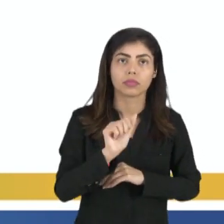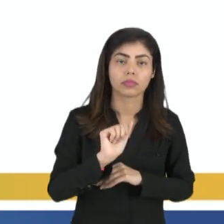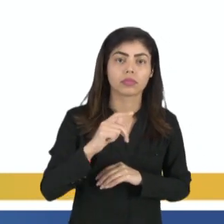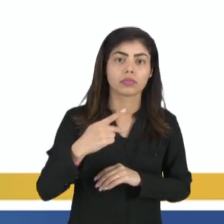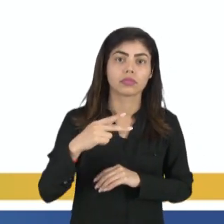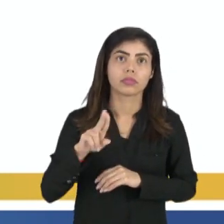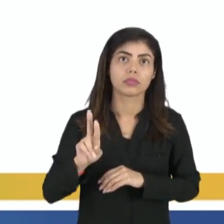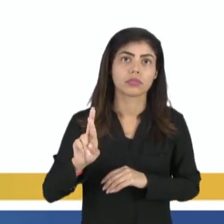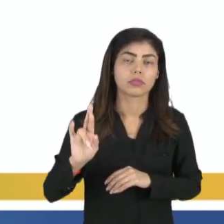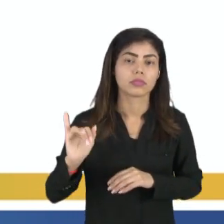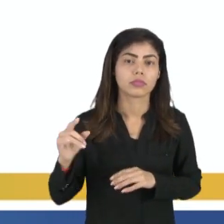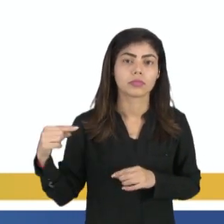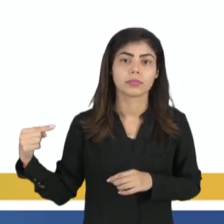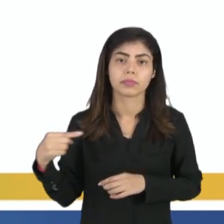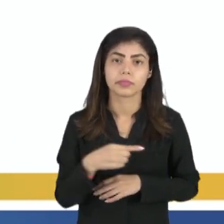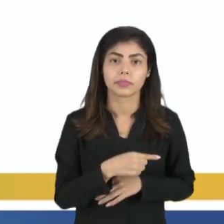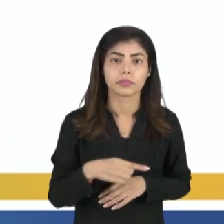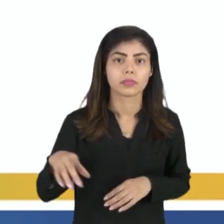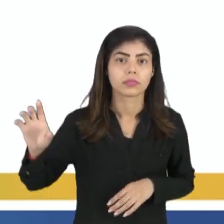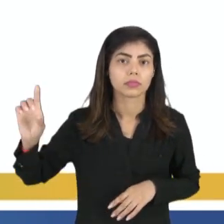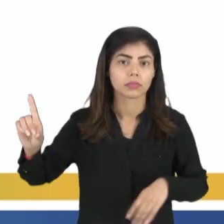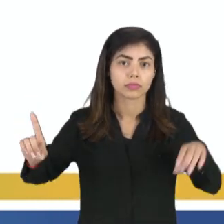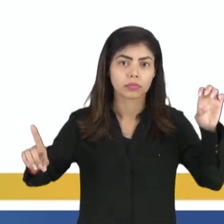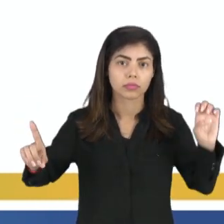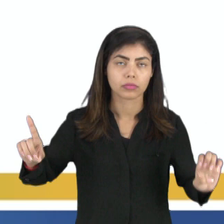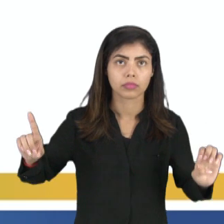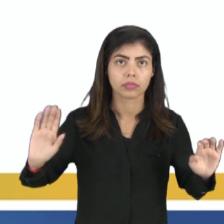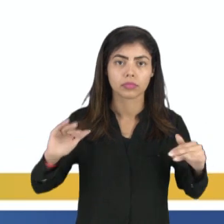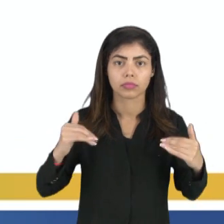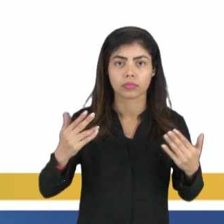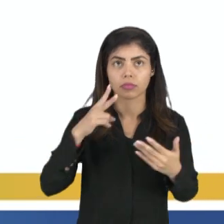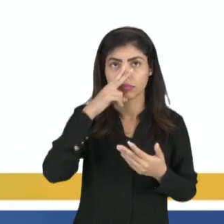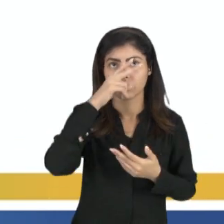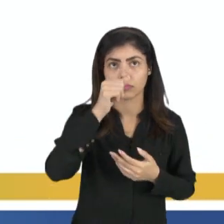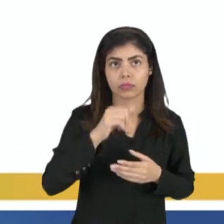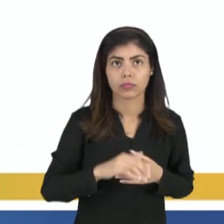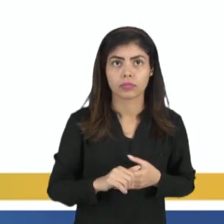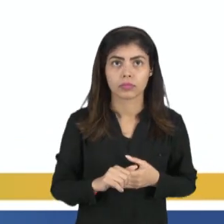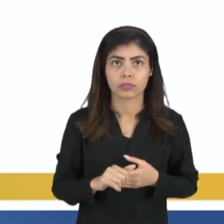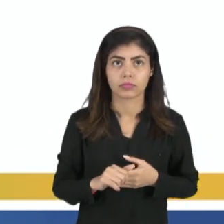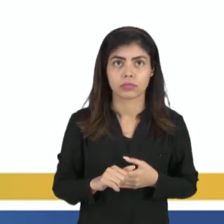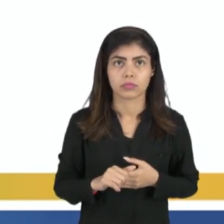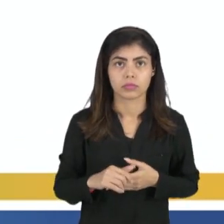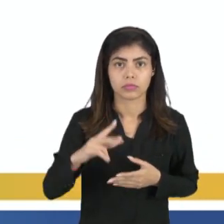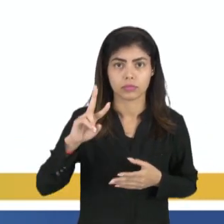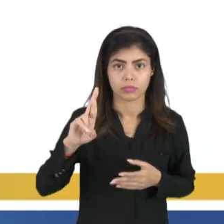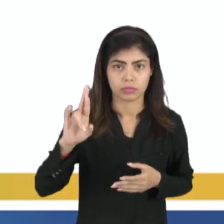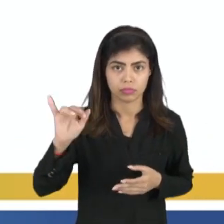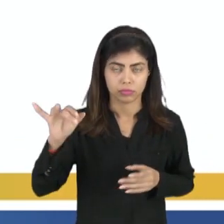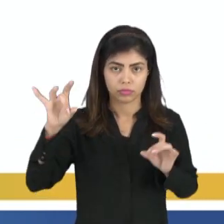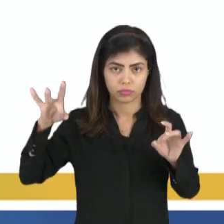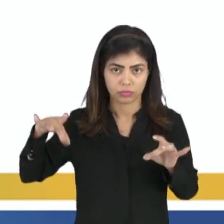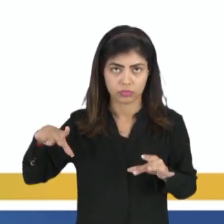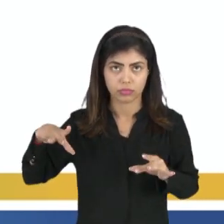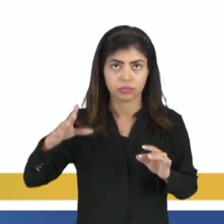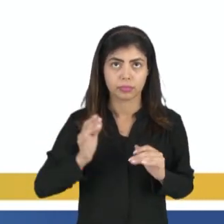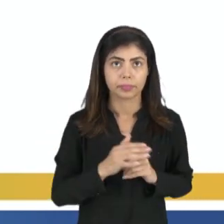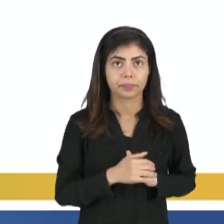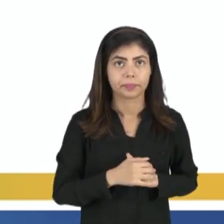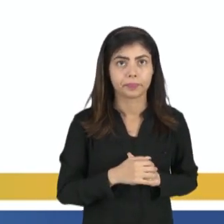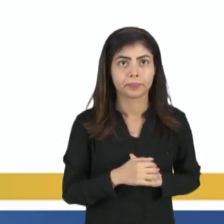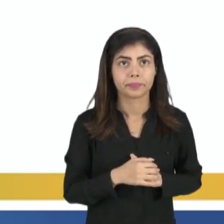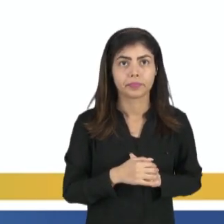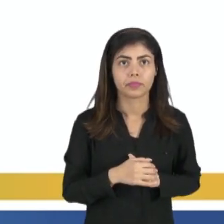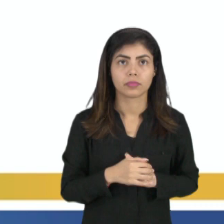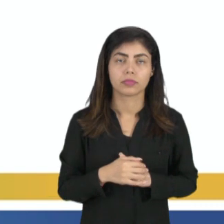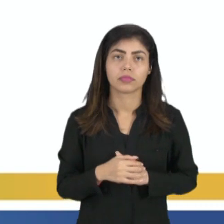Xapuri colocamos a seta e qual é a sílaba tônica Xapuri a última sílaba